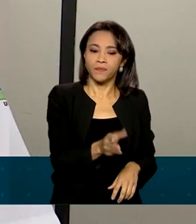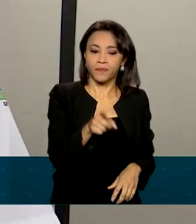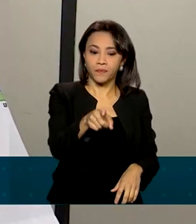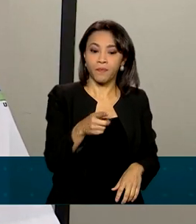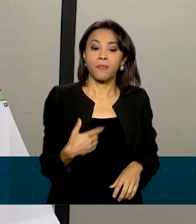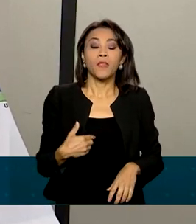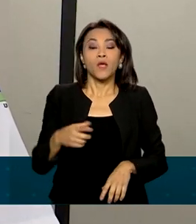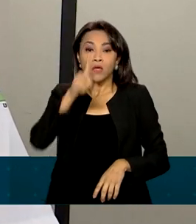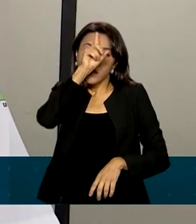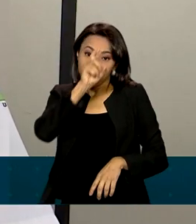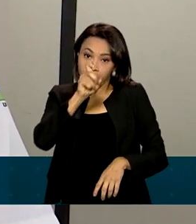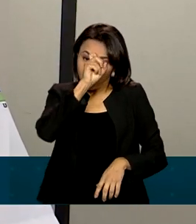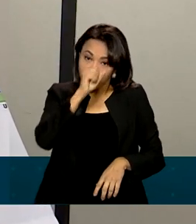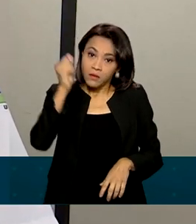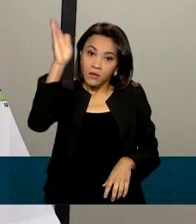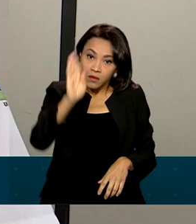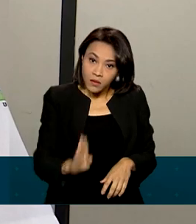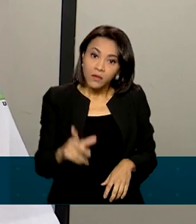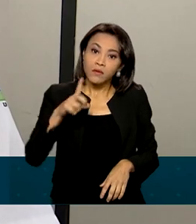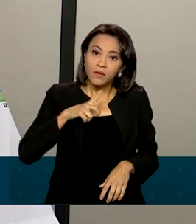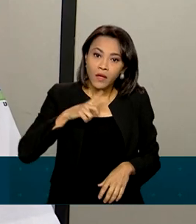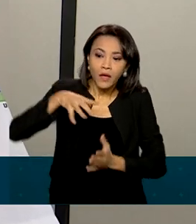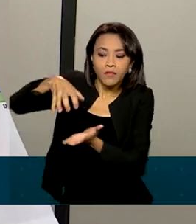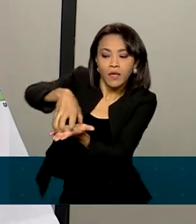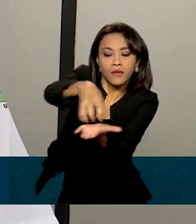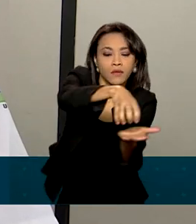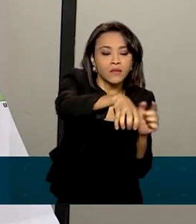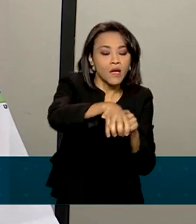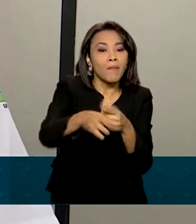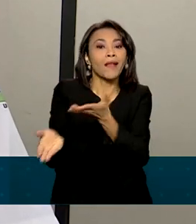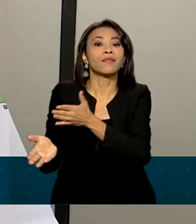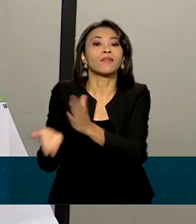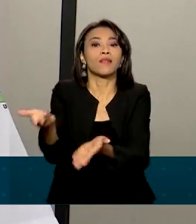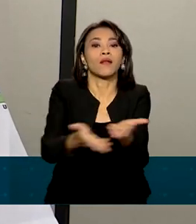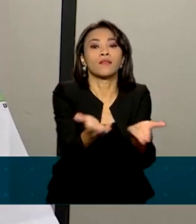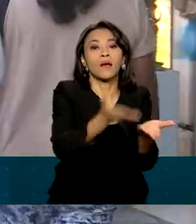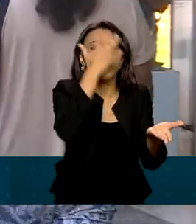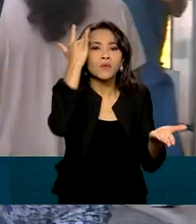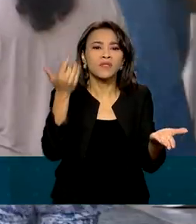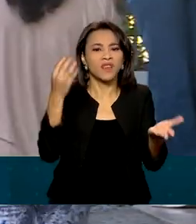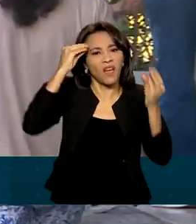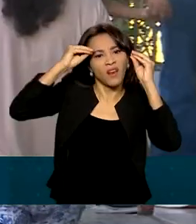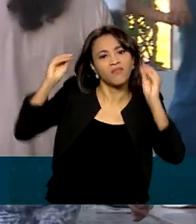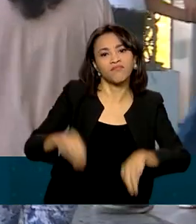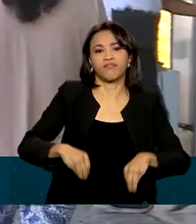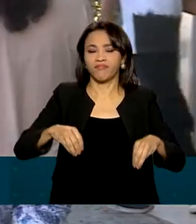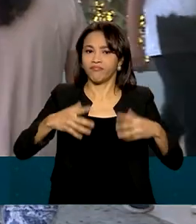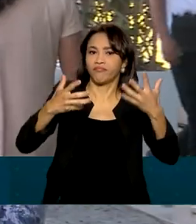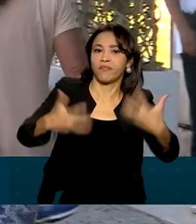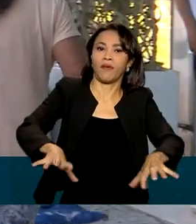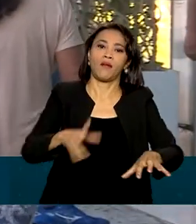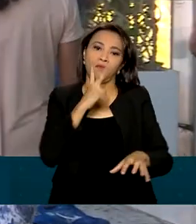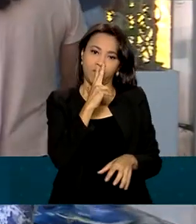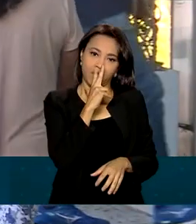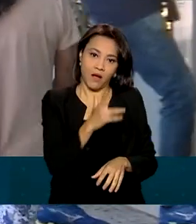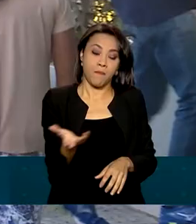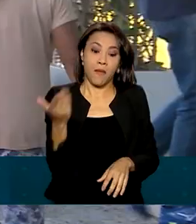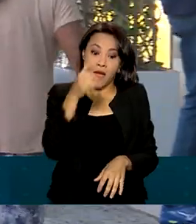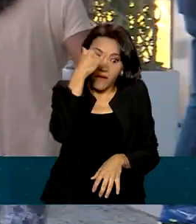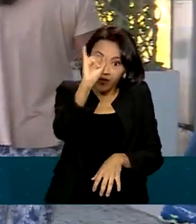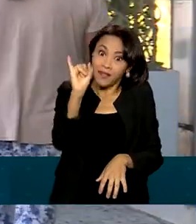dispõe de clínicas especializadas para tratar pessoas que desejam parar de fumar para evitar problemas de saúde